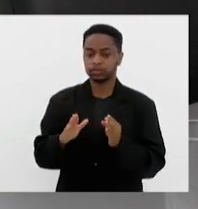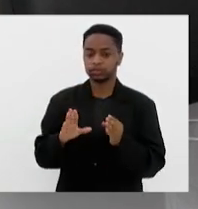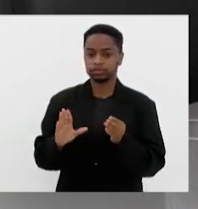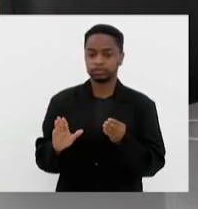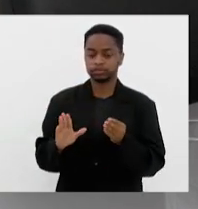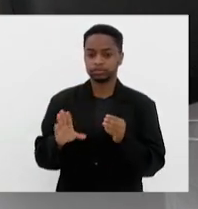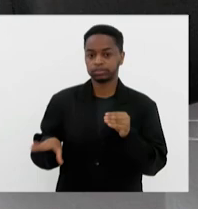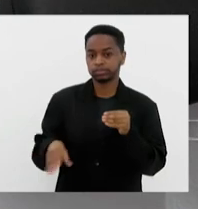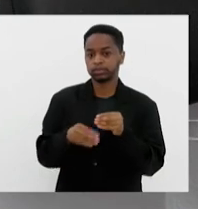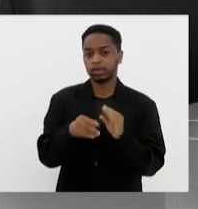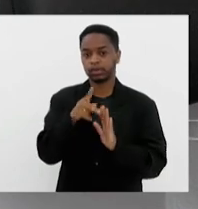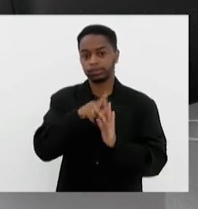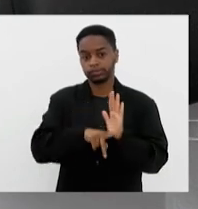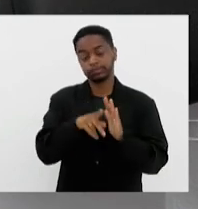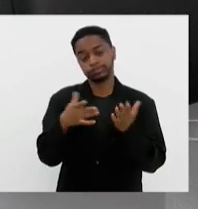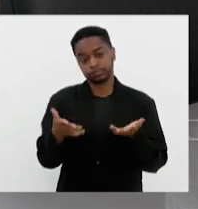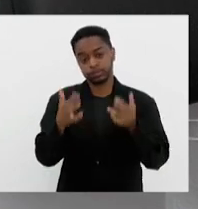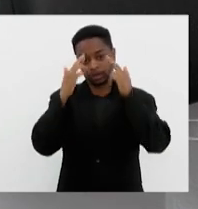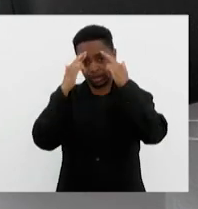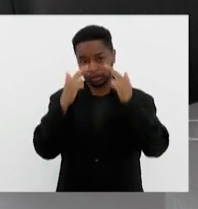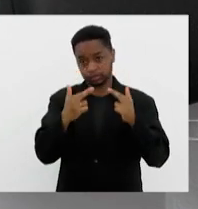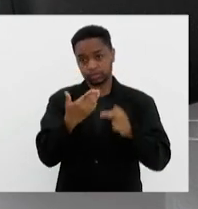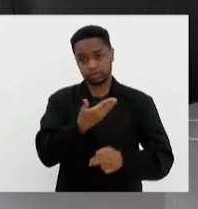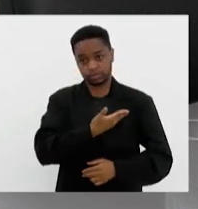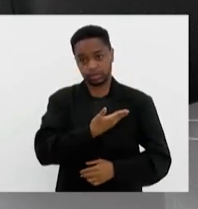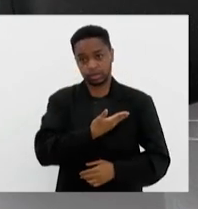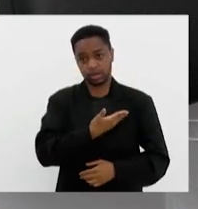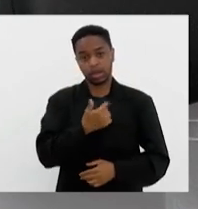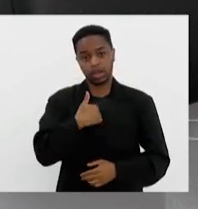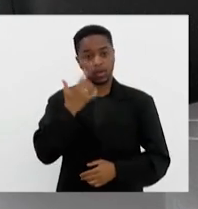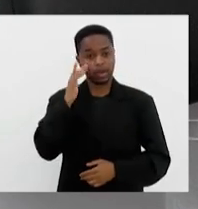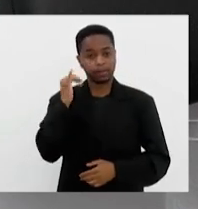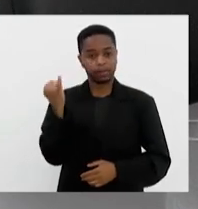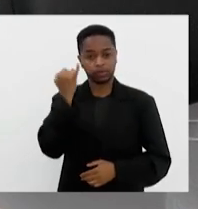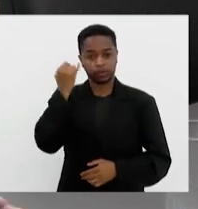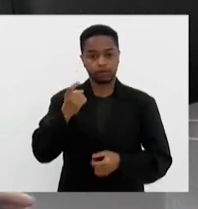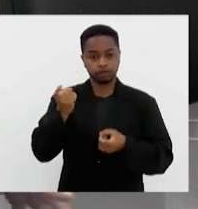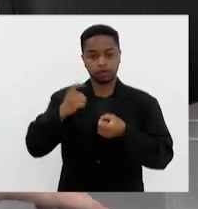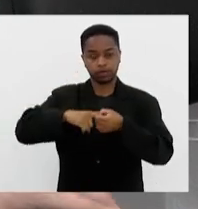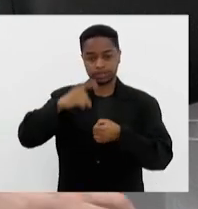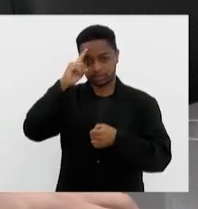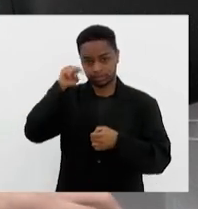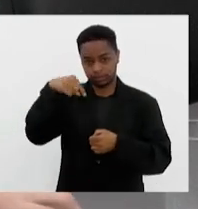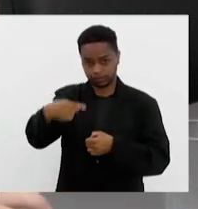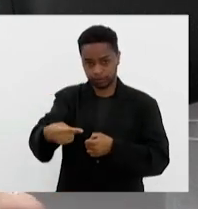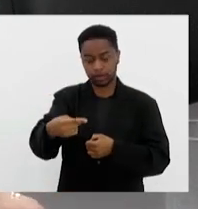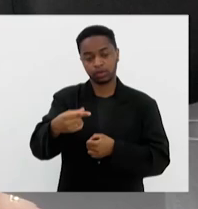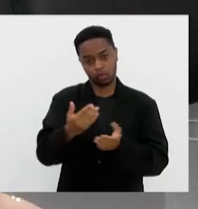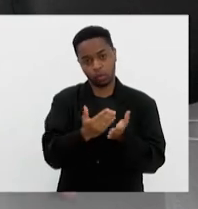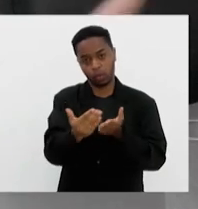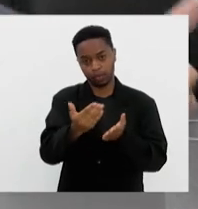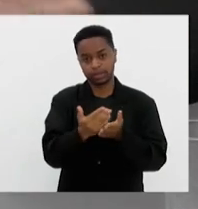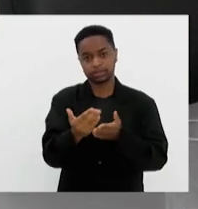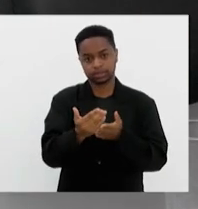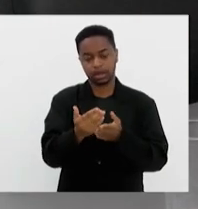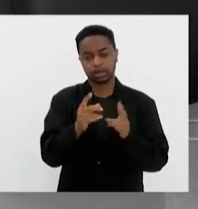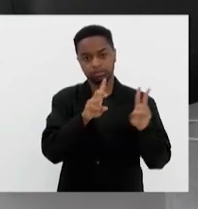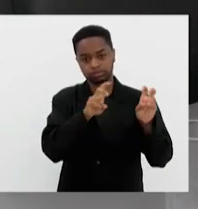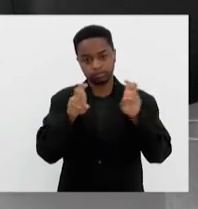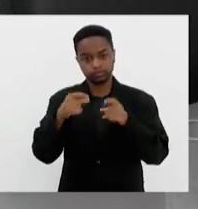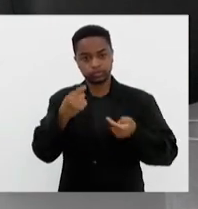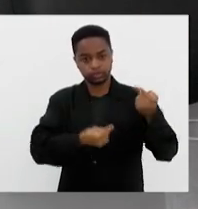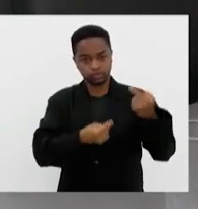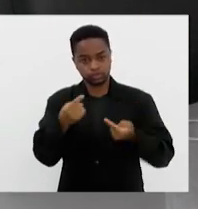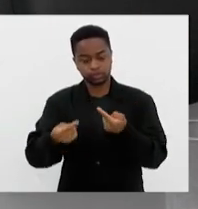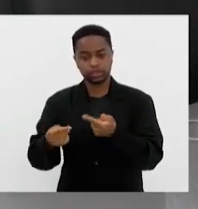tema. E aí, até em respeito aos colegas, acho pertinente que a gente volte na próxima semana e, eventualmente, até inicie por ela, para que possa votar com a